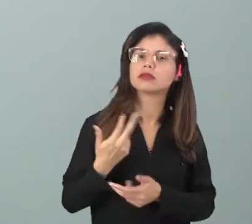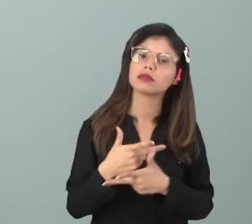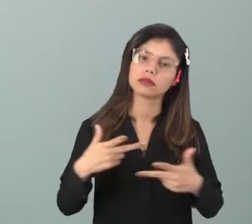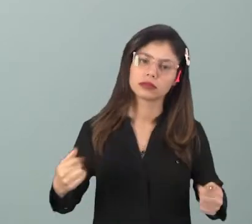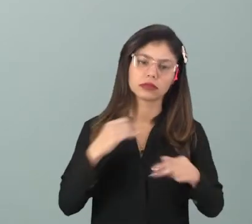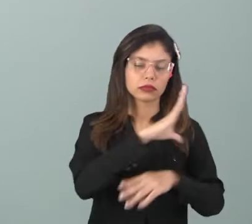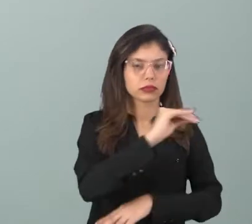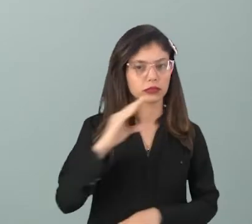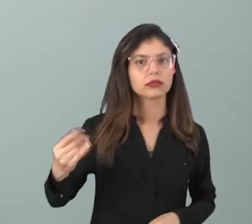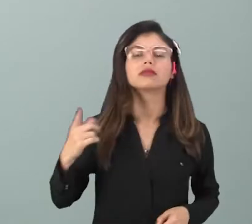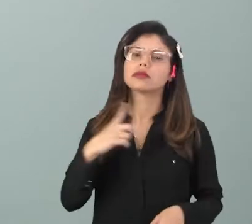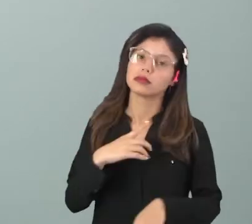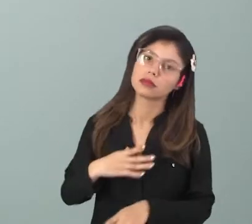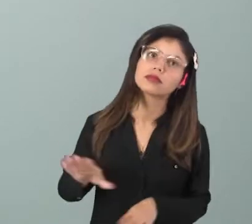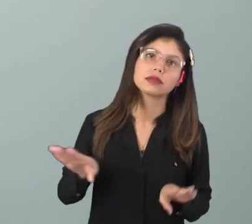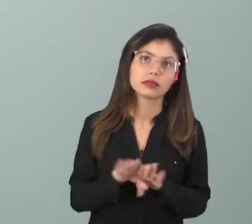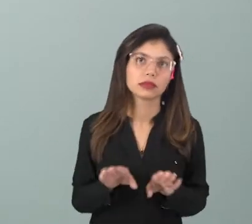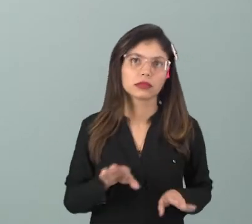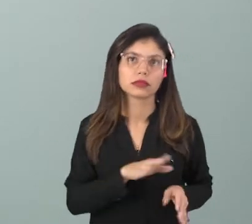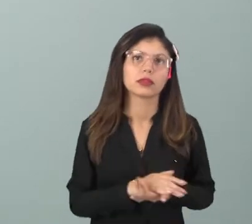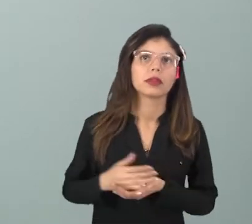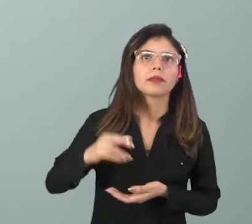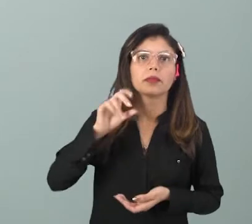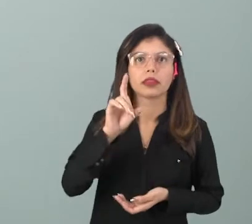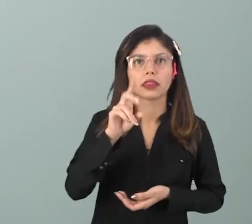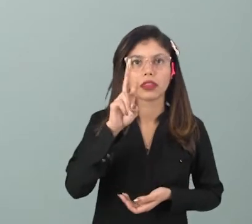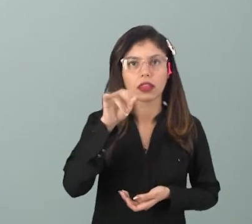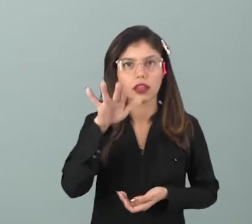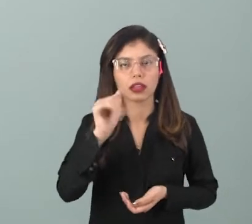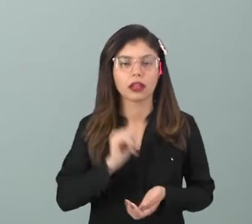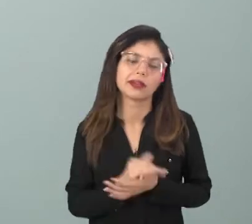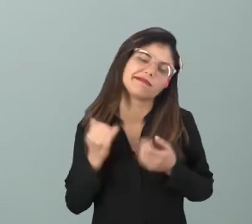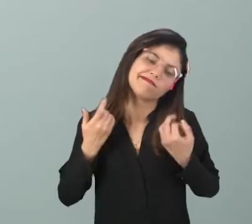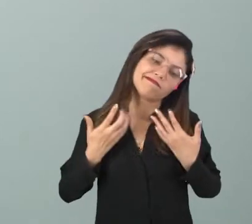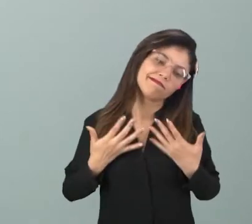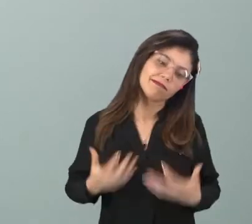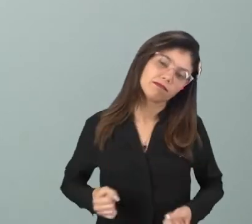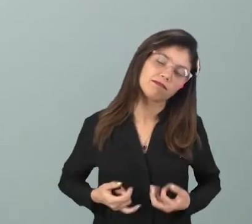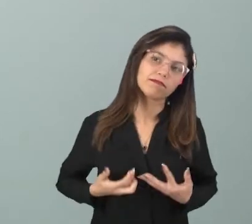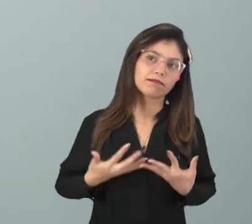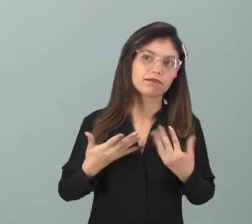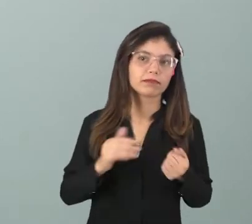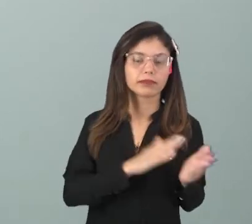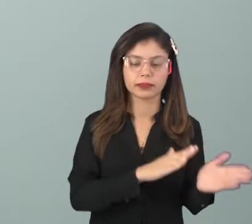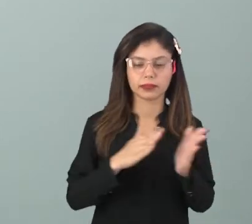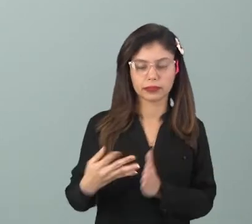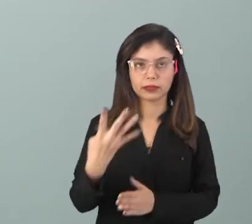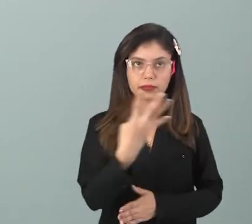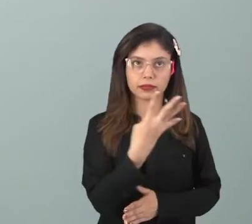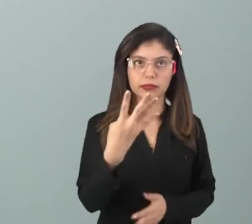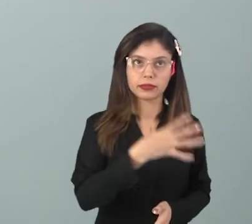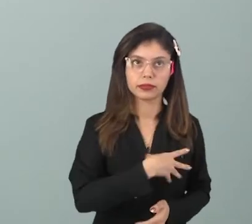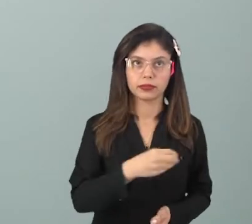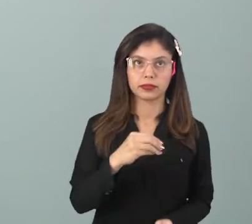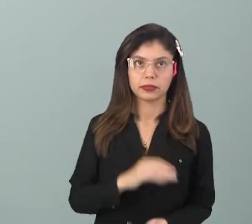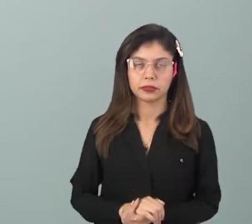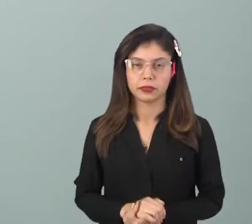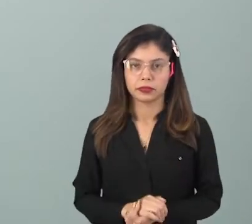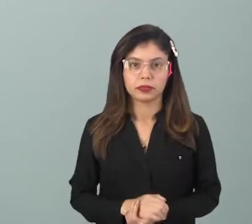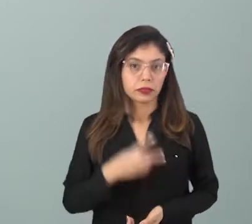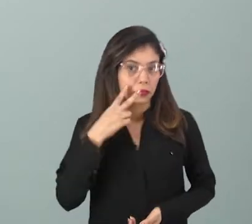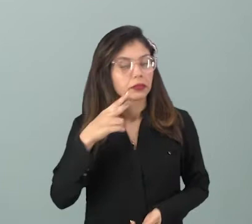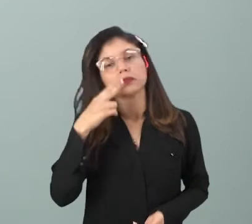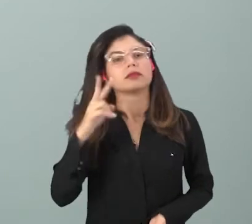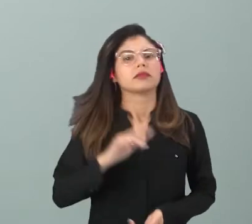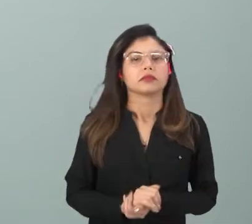Confissões de Adolescente também a uma Trama ali que a família com essas quatro filhas passa Então veja que